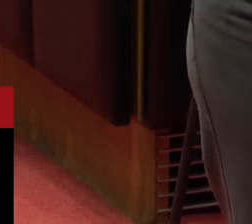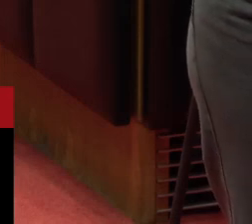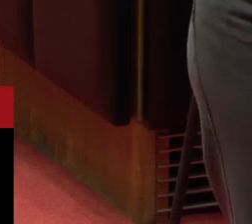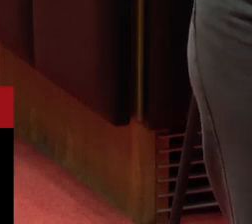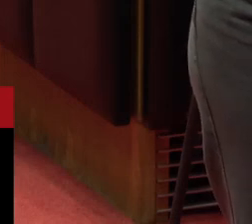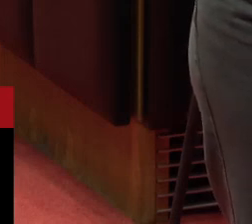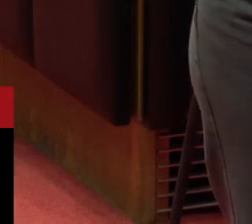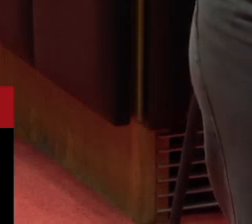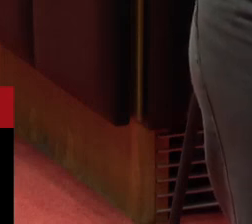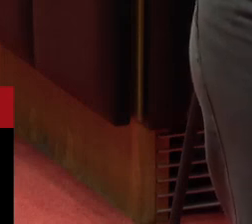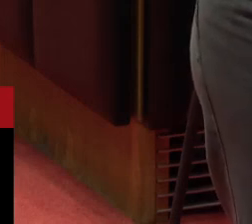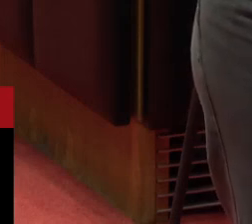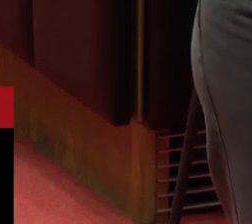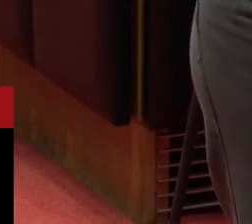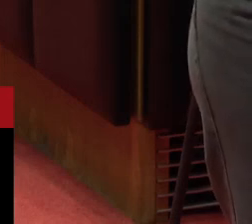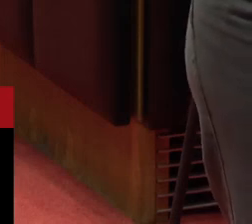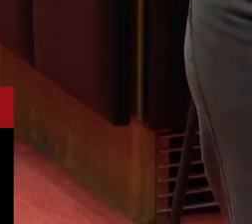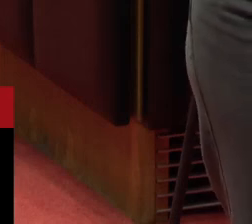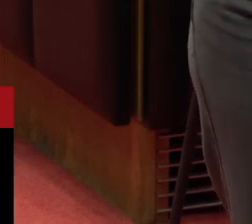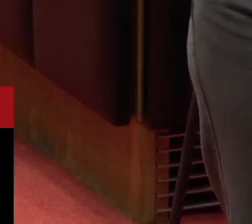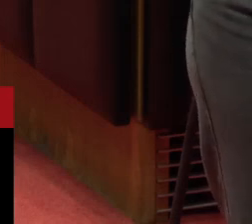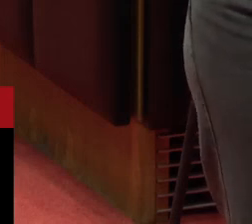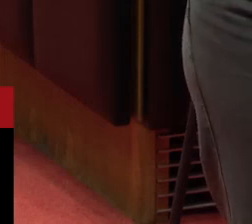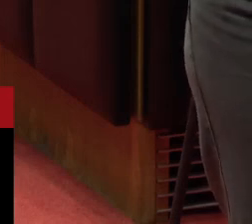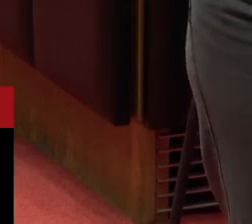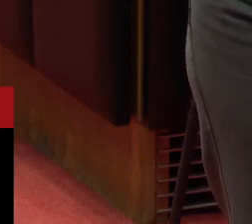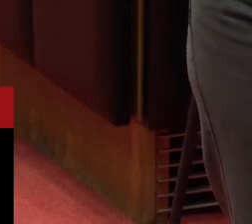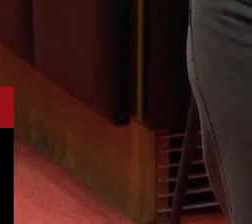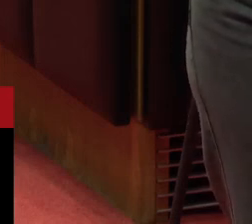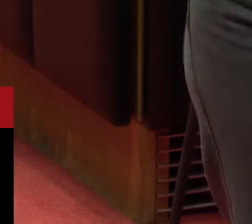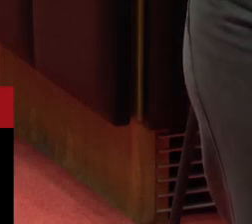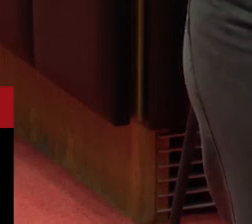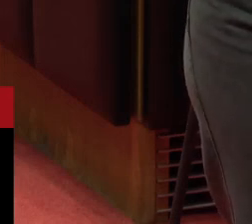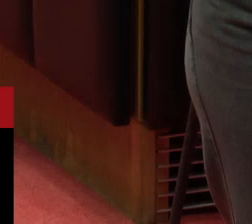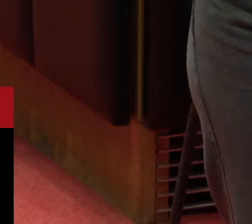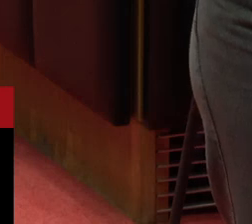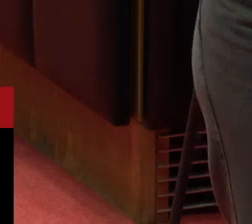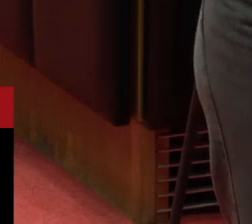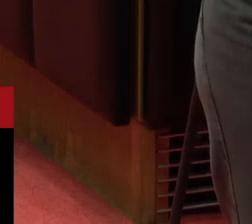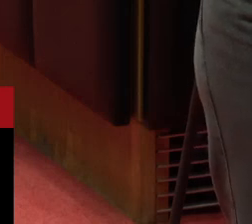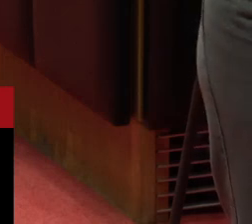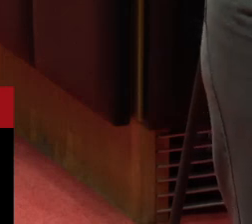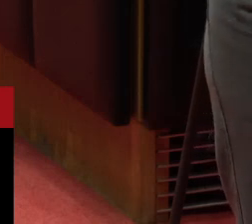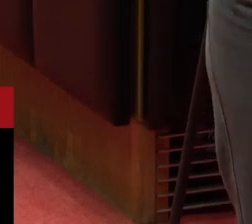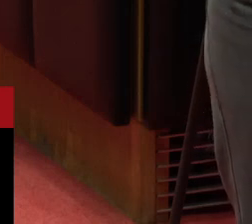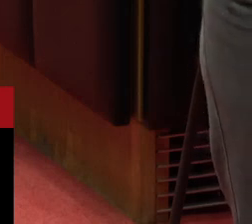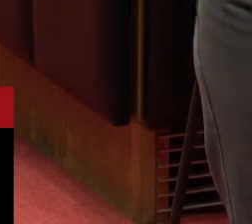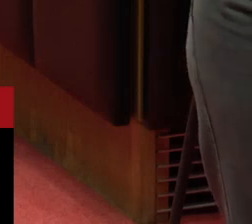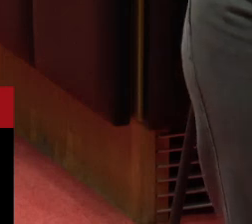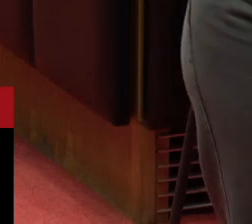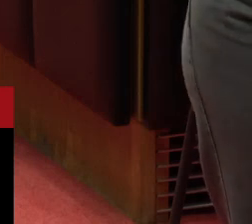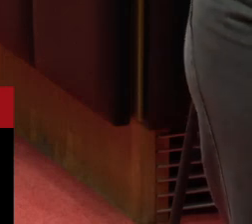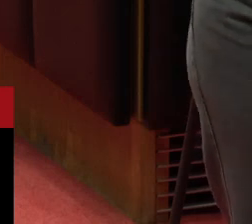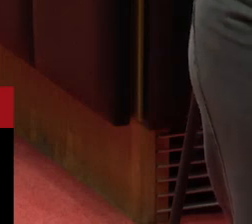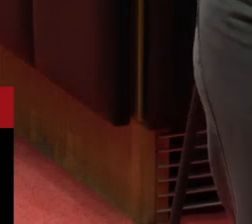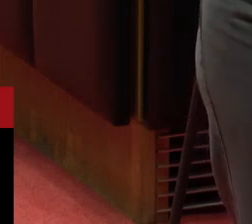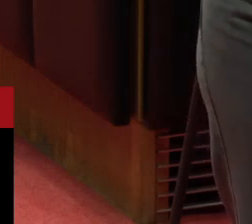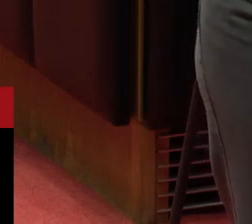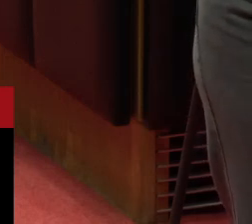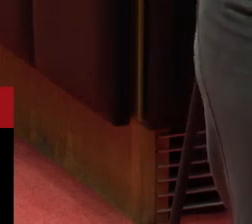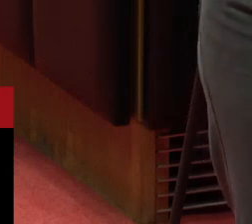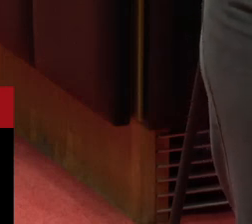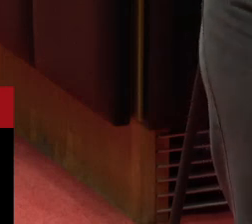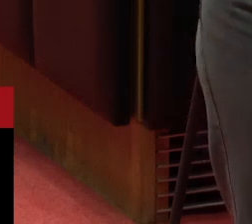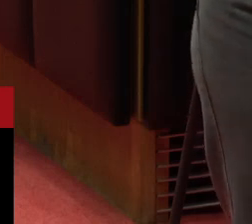2 anos antes 2007 ele era o segundo estado com maior abandono n de estudo maior estudante